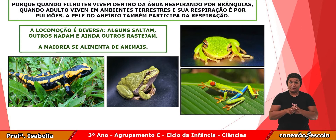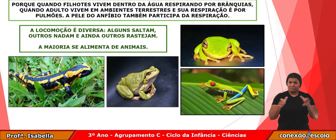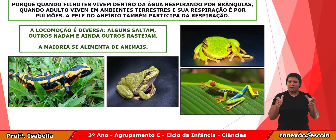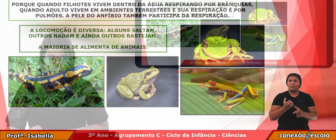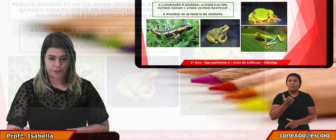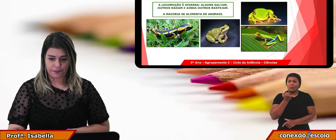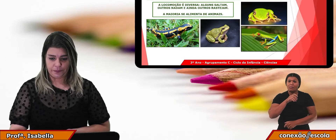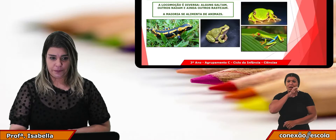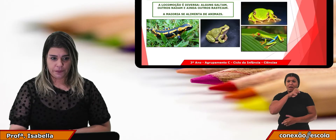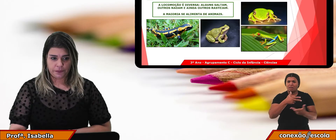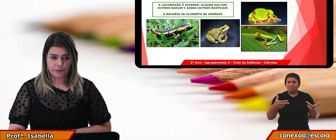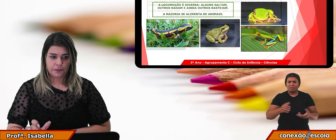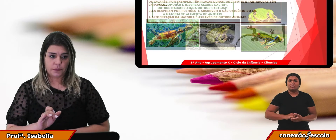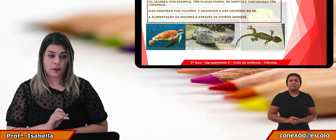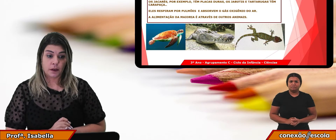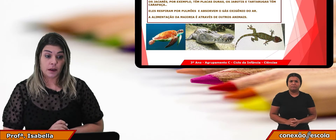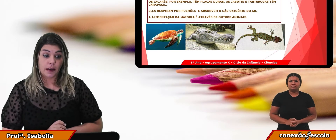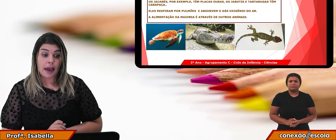animais.